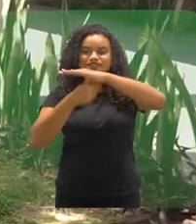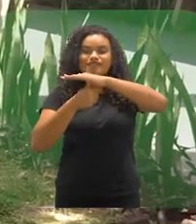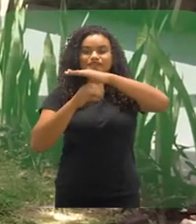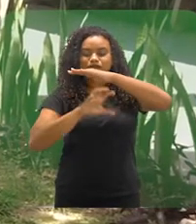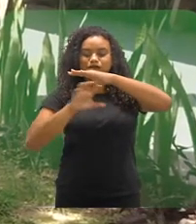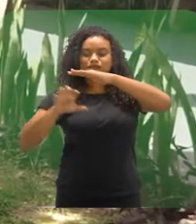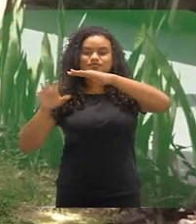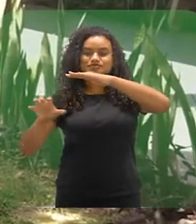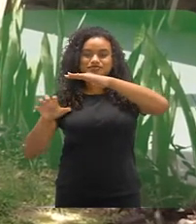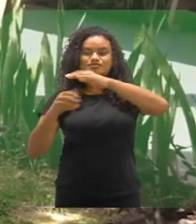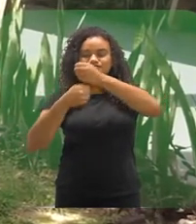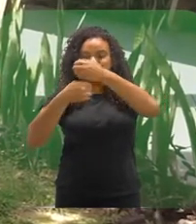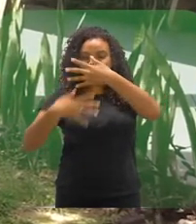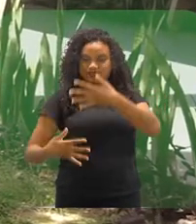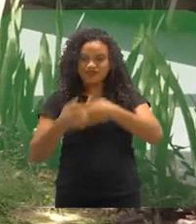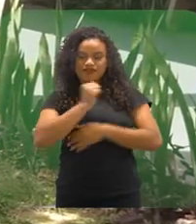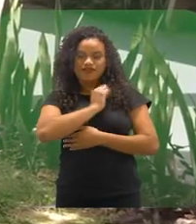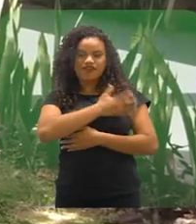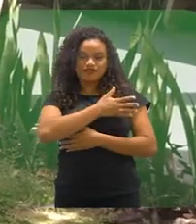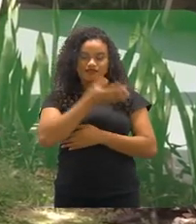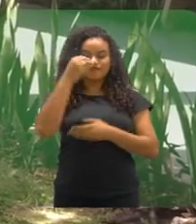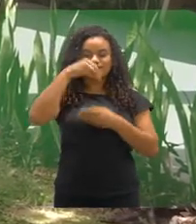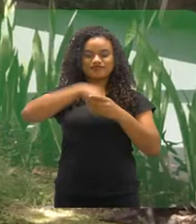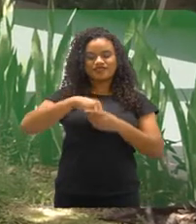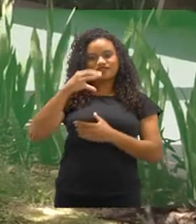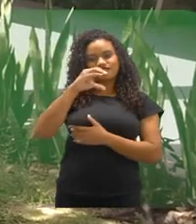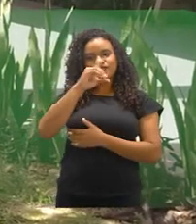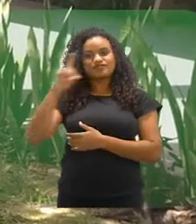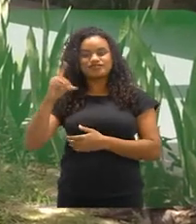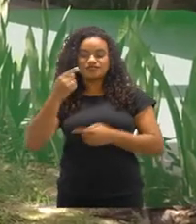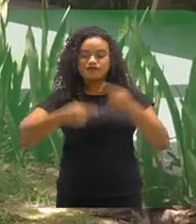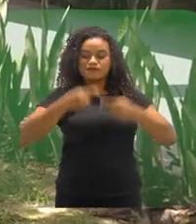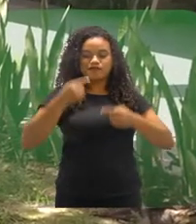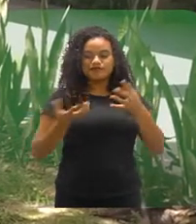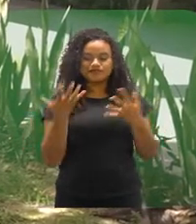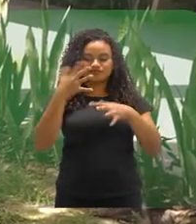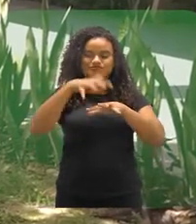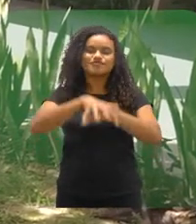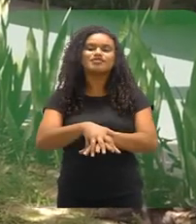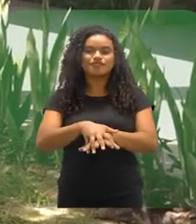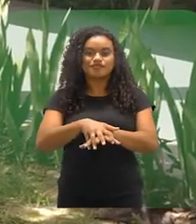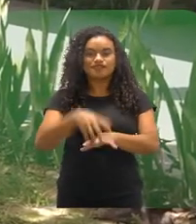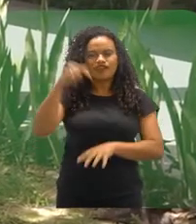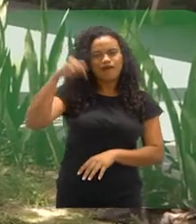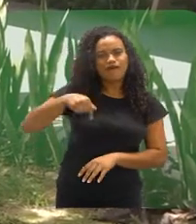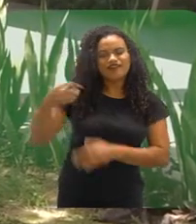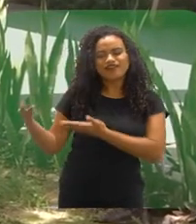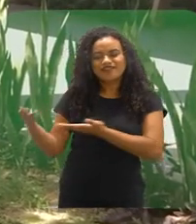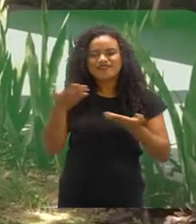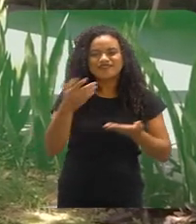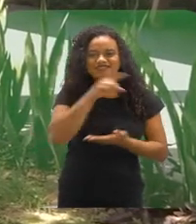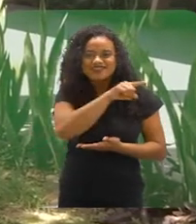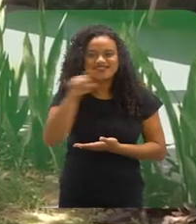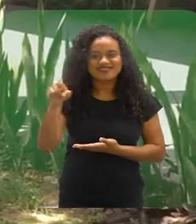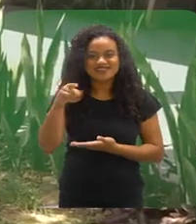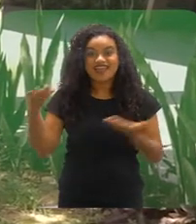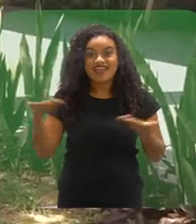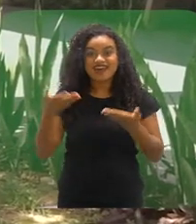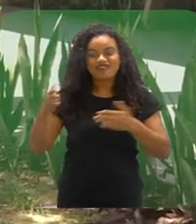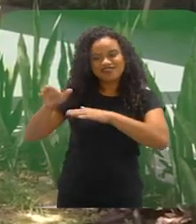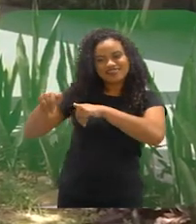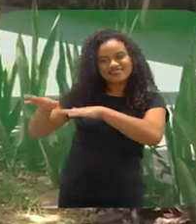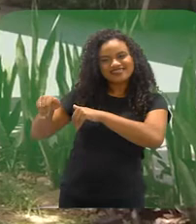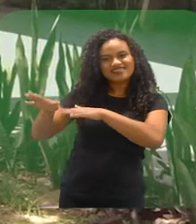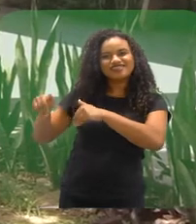do IFPE onde está a coordenação de políticas inclusivas estou aqui para te fazer um convite durante